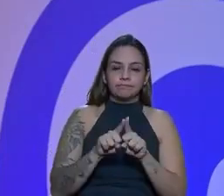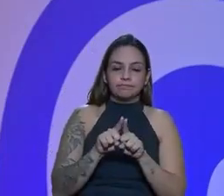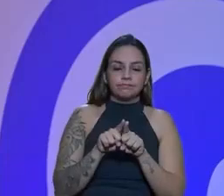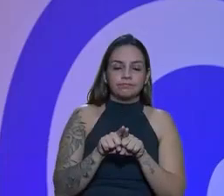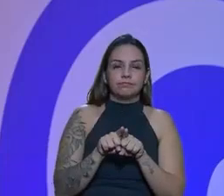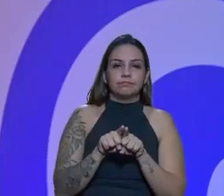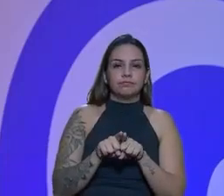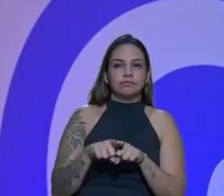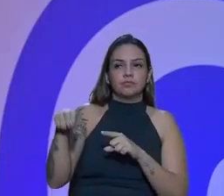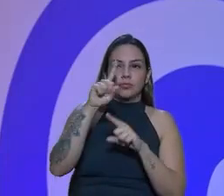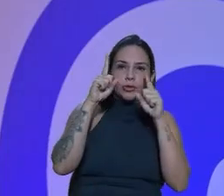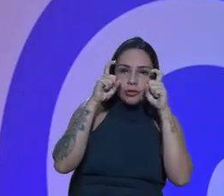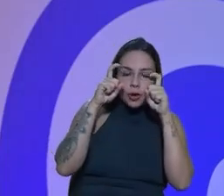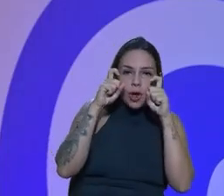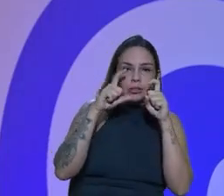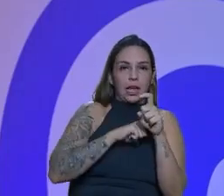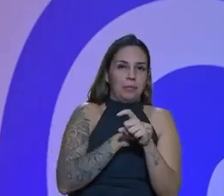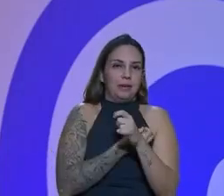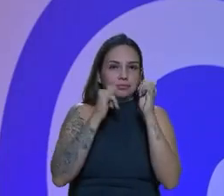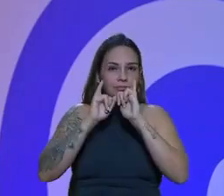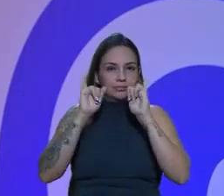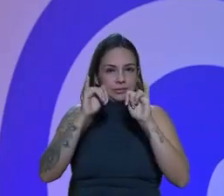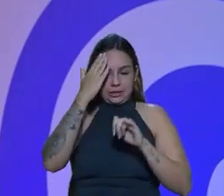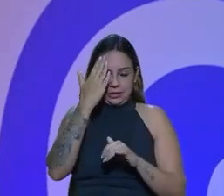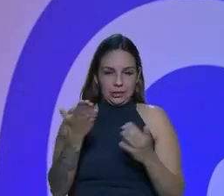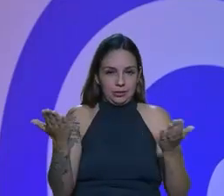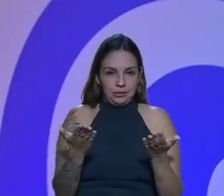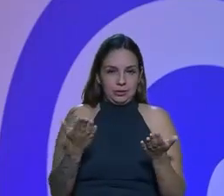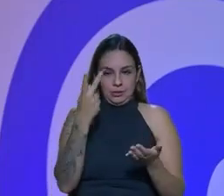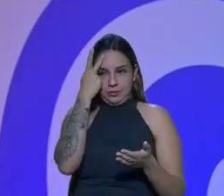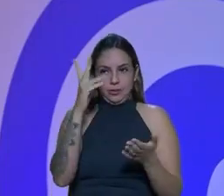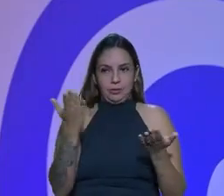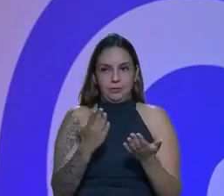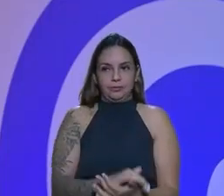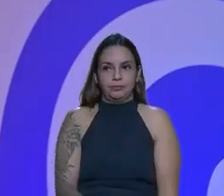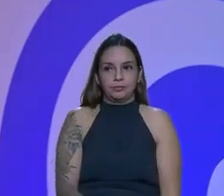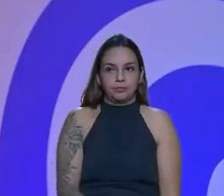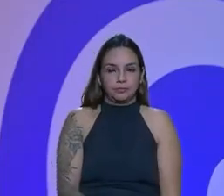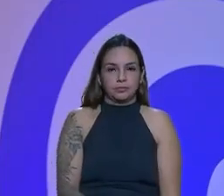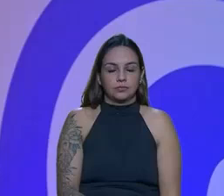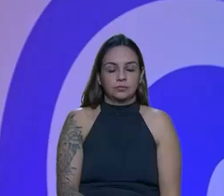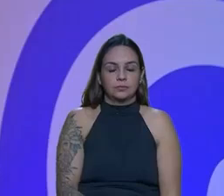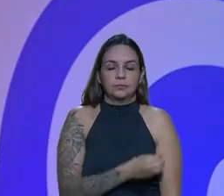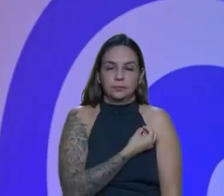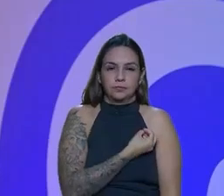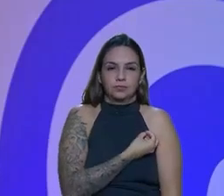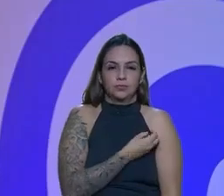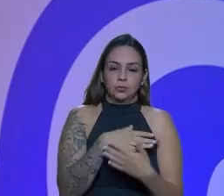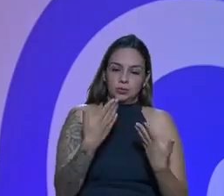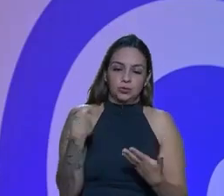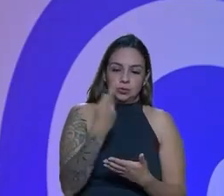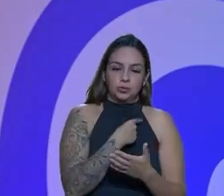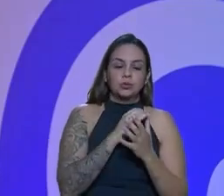a imprensa presente e agradecemos desde já pela cobertura. Na presença dos